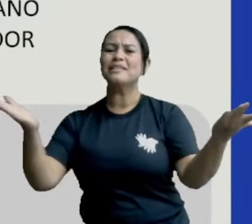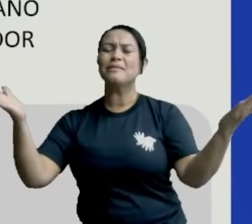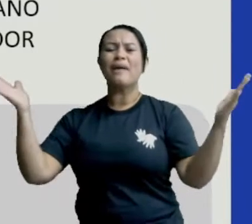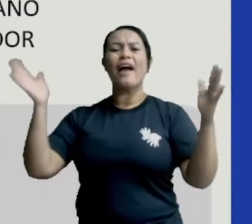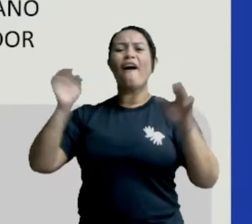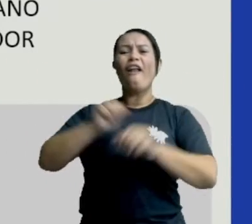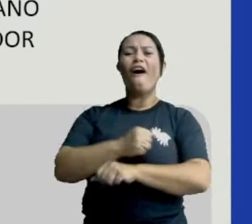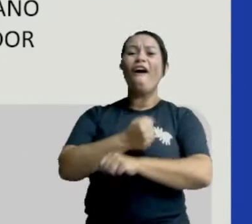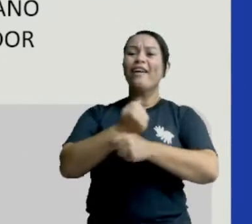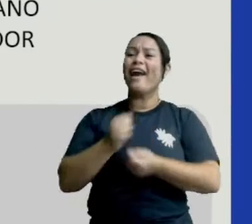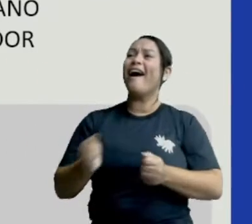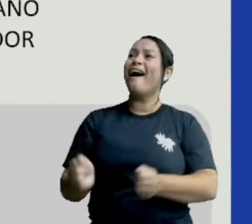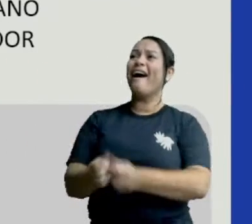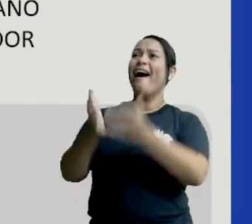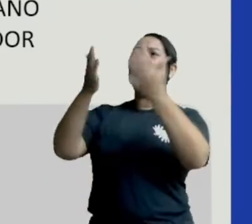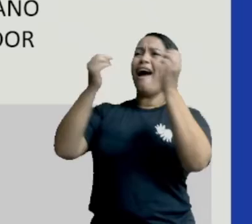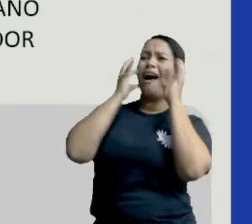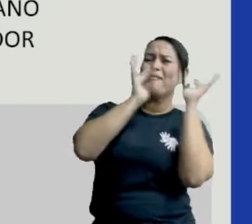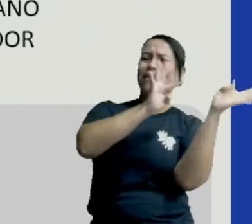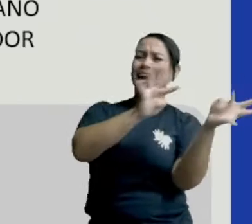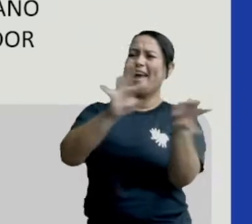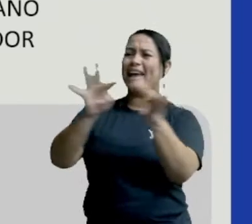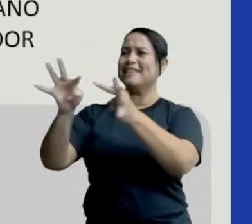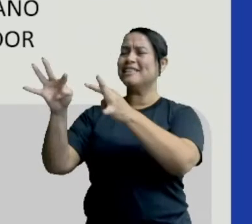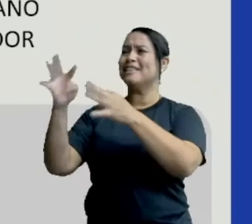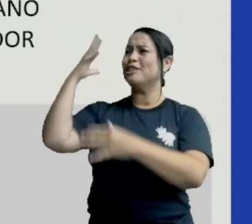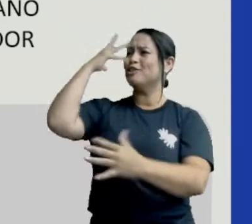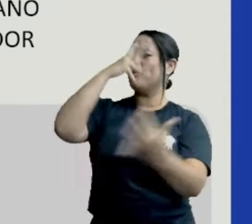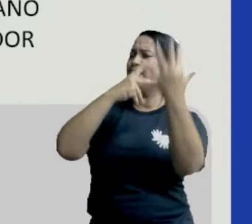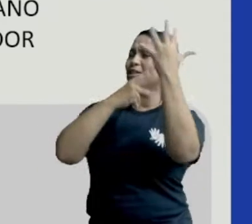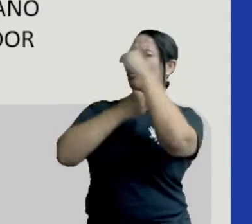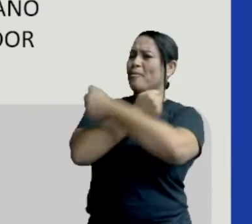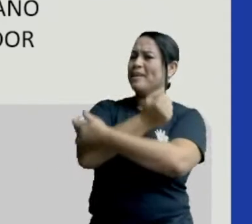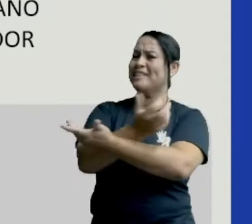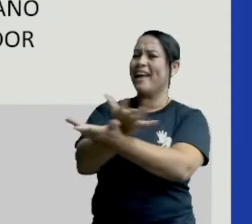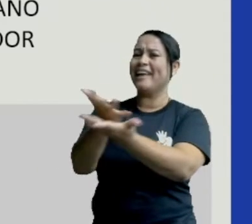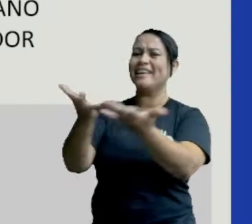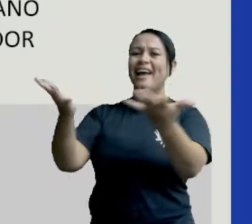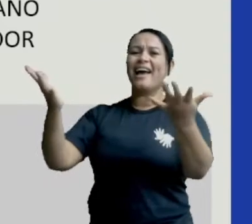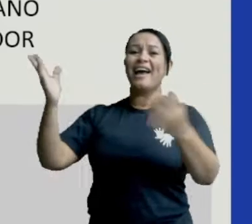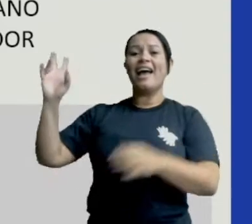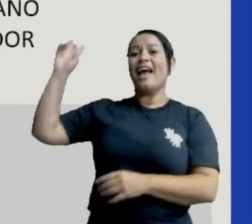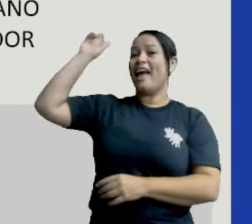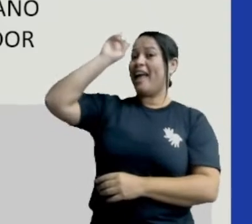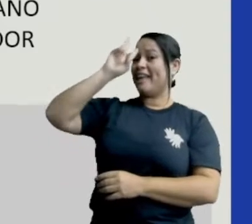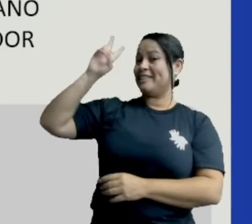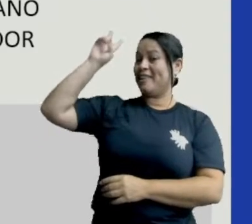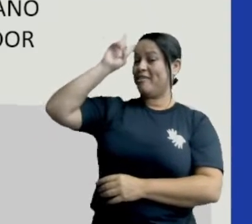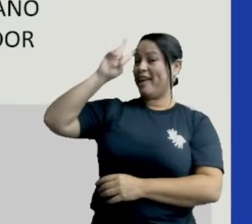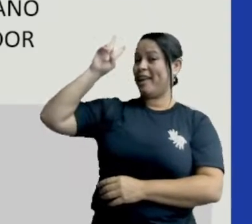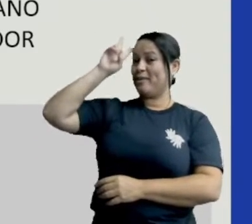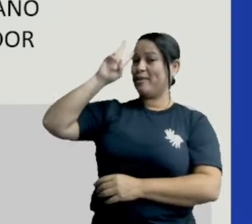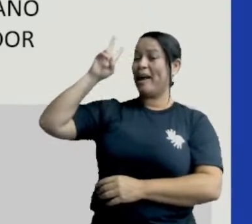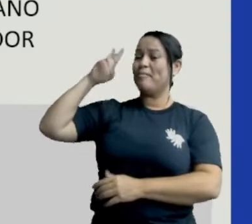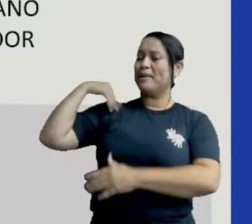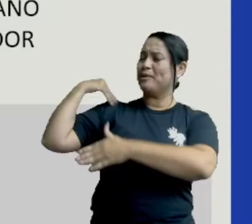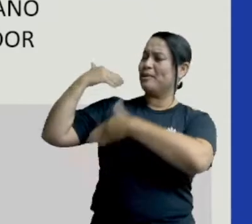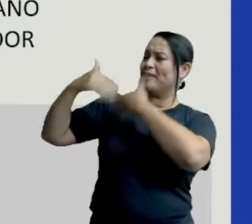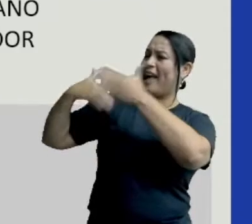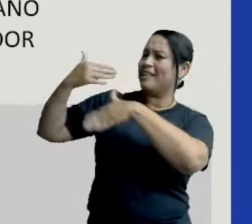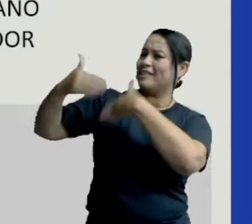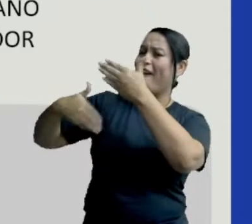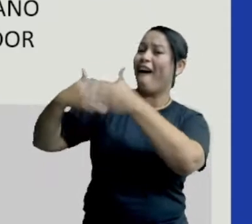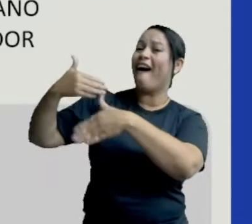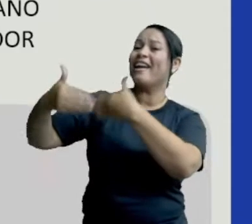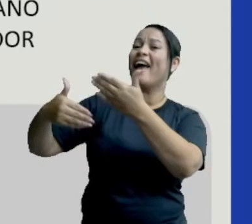tuas irmãs de maior glória, aparecem visões de sobranceira, escrevendo o